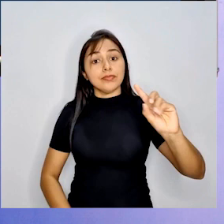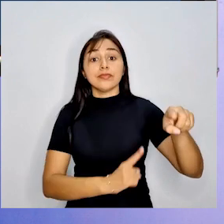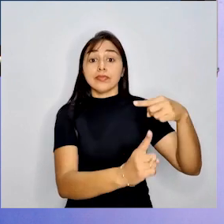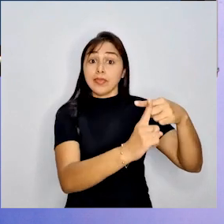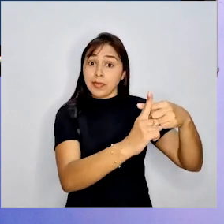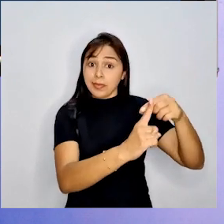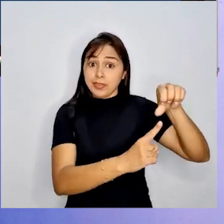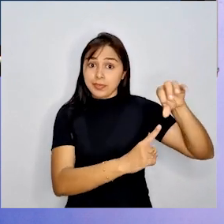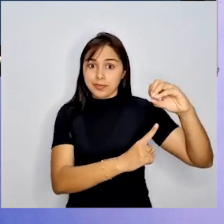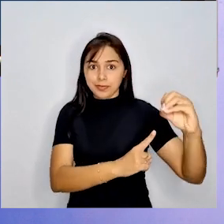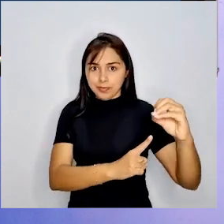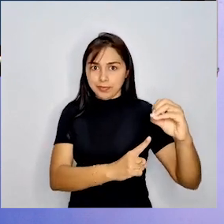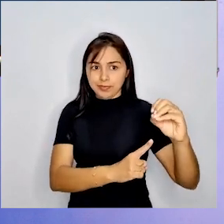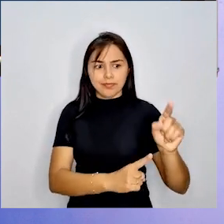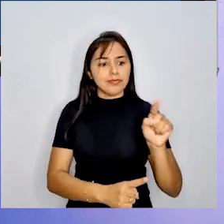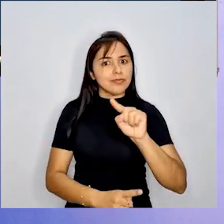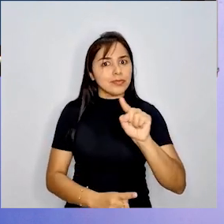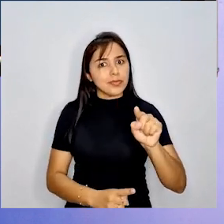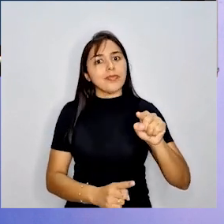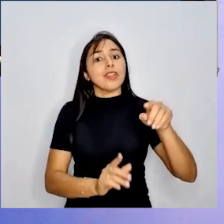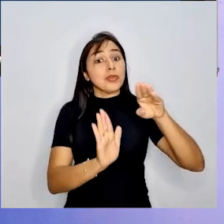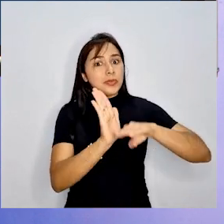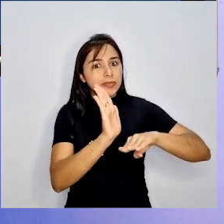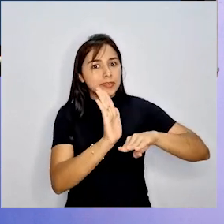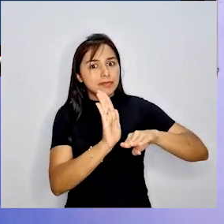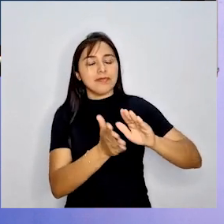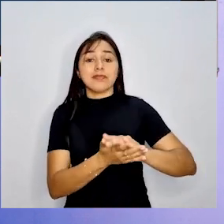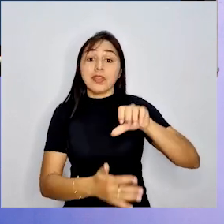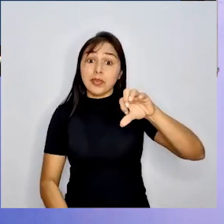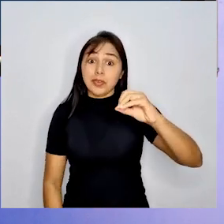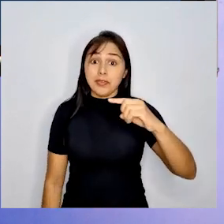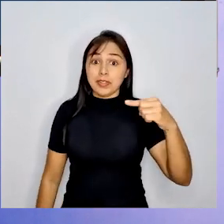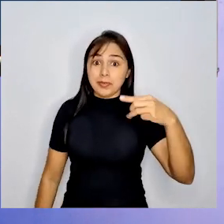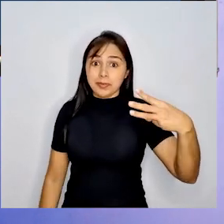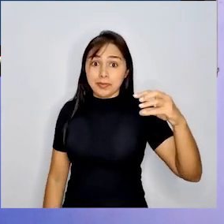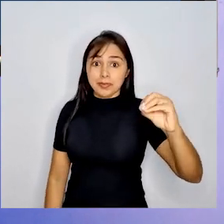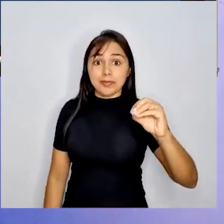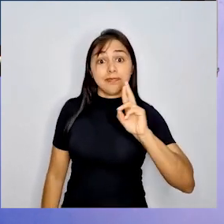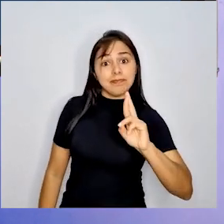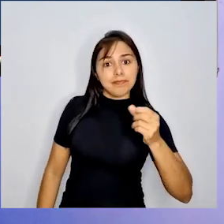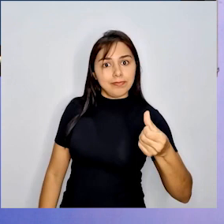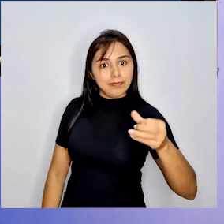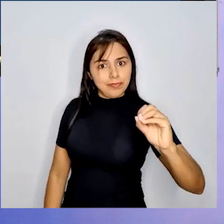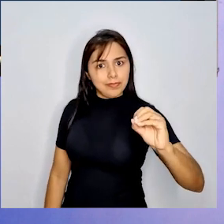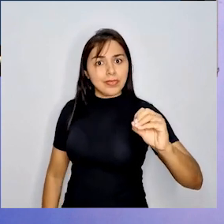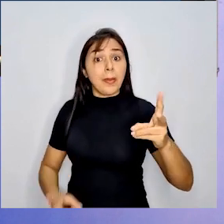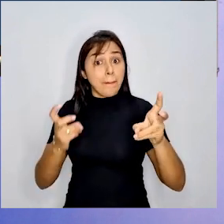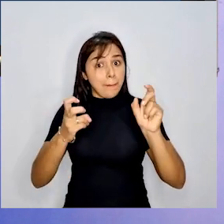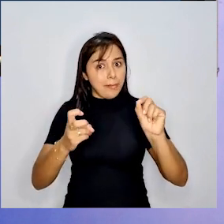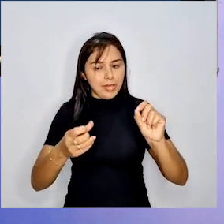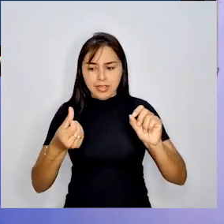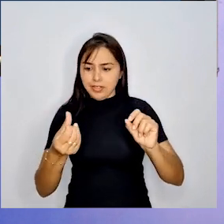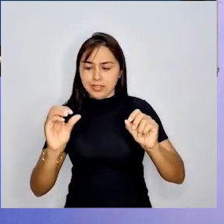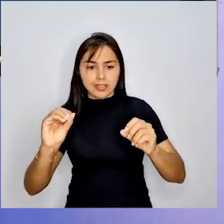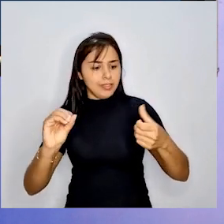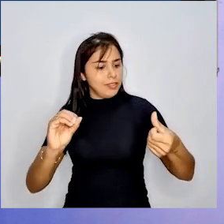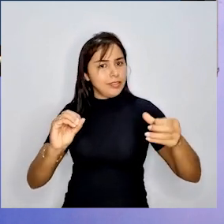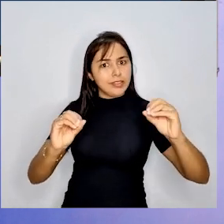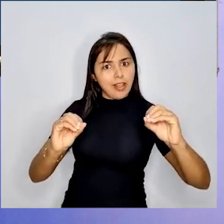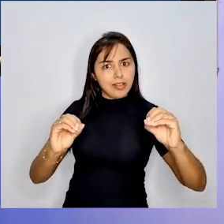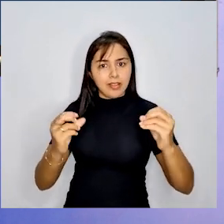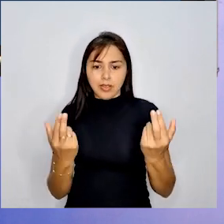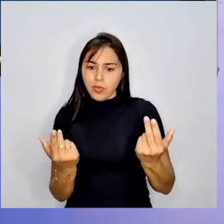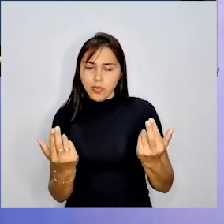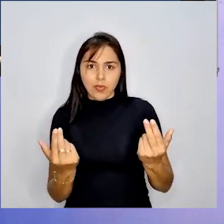mais 90 vai ser igual a 60. Isso é claro que eles teriam que ter o mesmo valor, né? Já que eles são